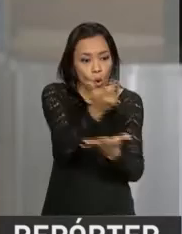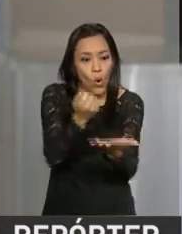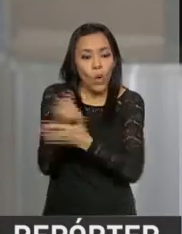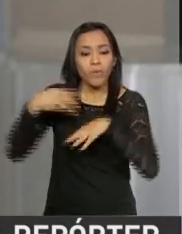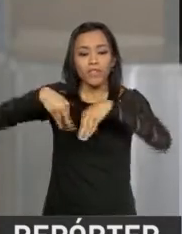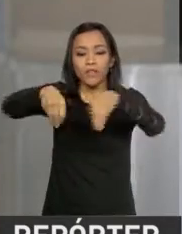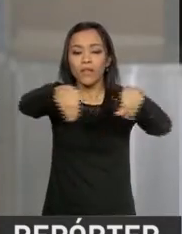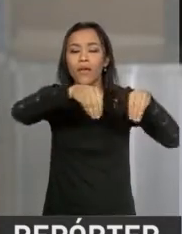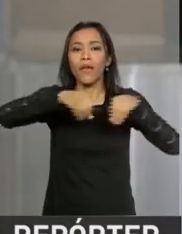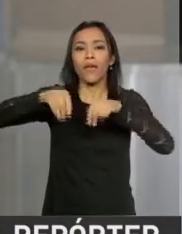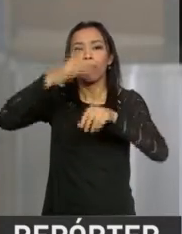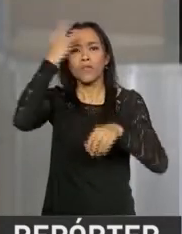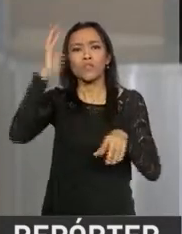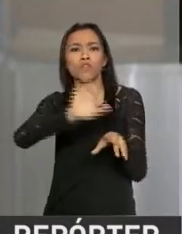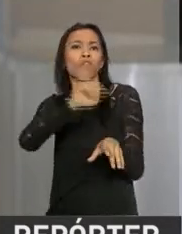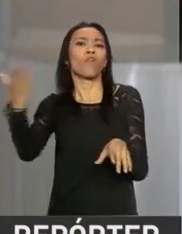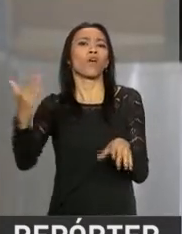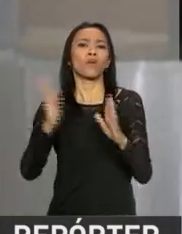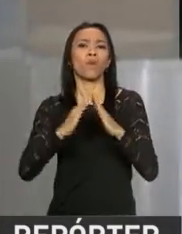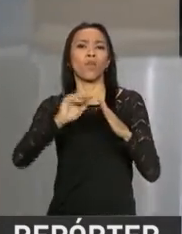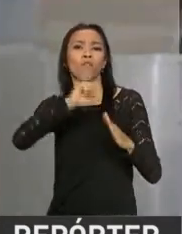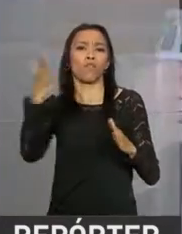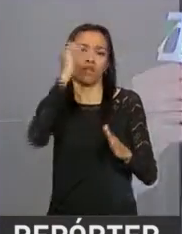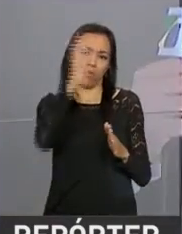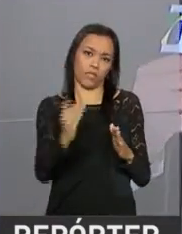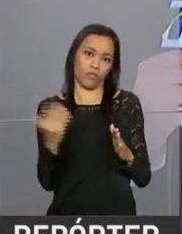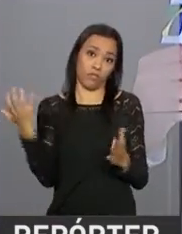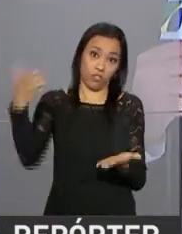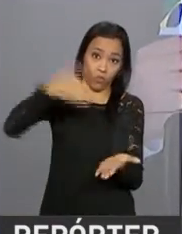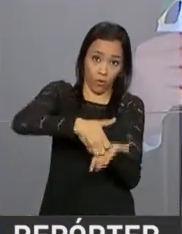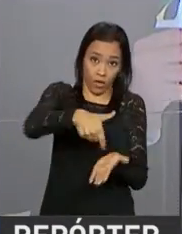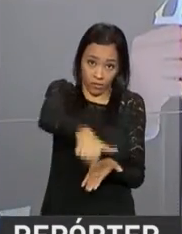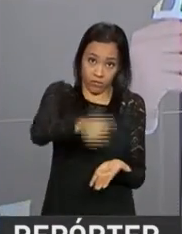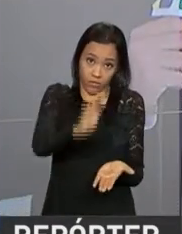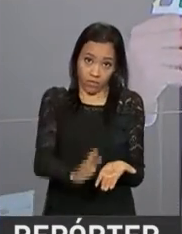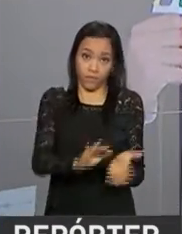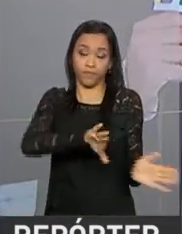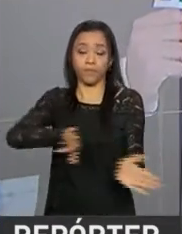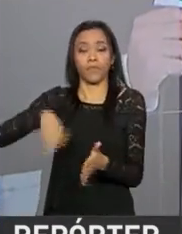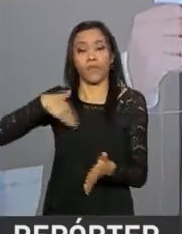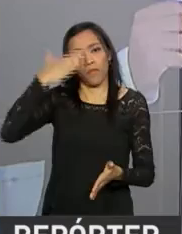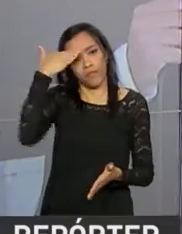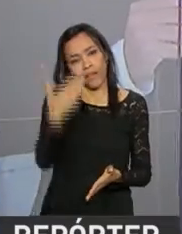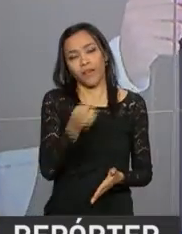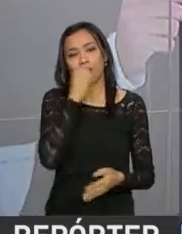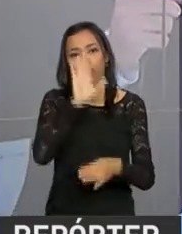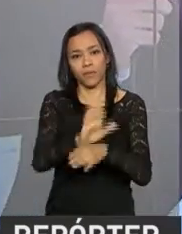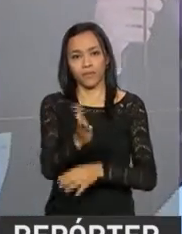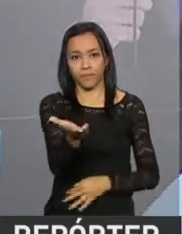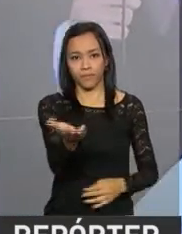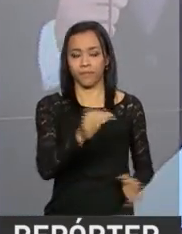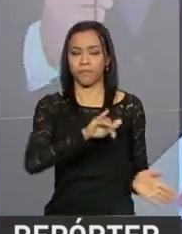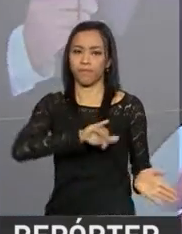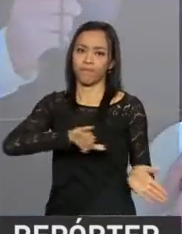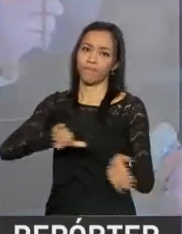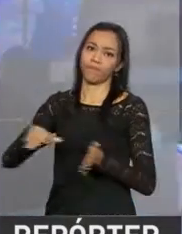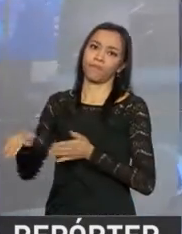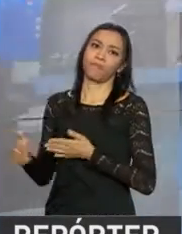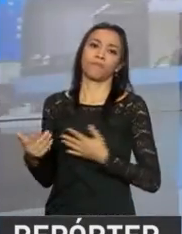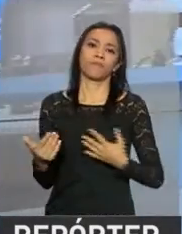no brasil zé luís com você obrigado joão pedro pelas informações uma boa tarde pra você